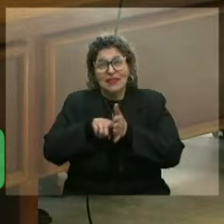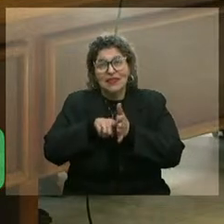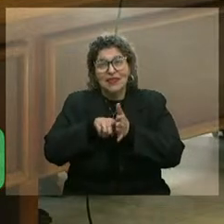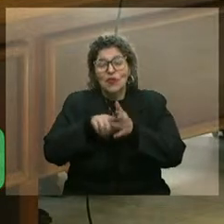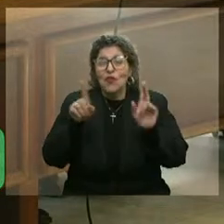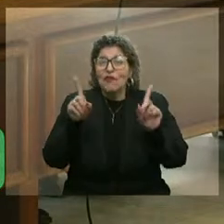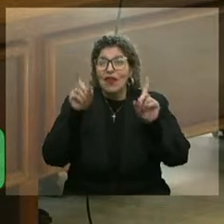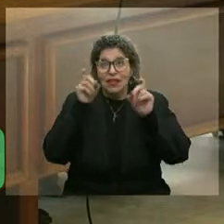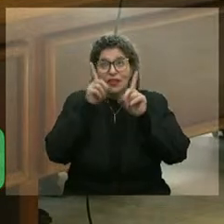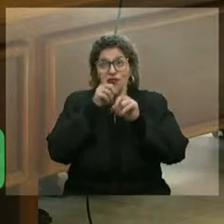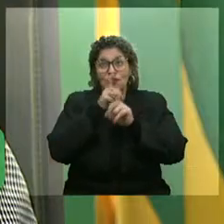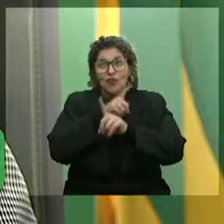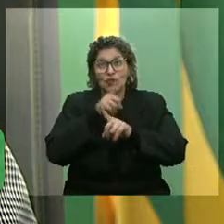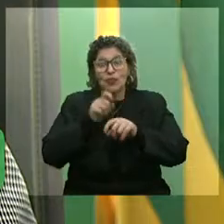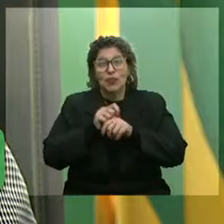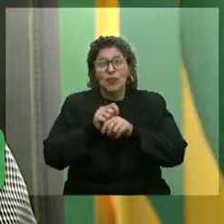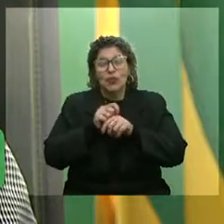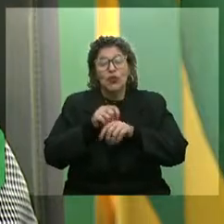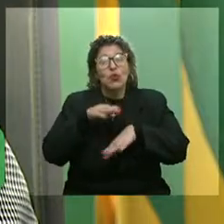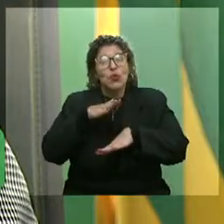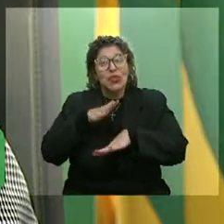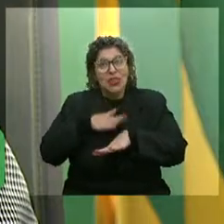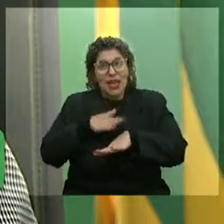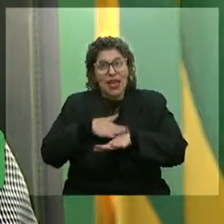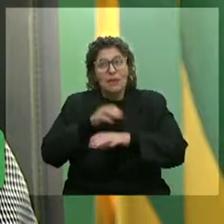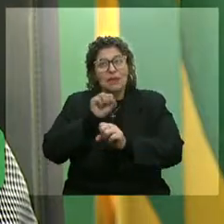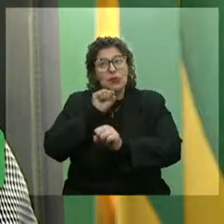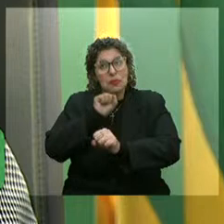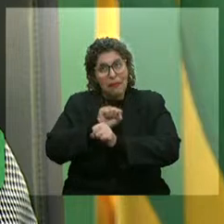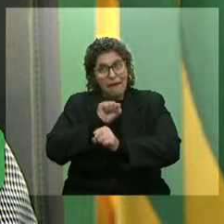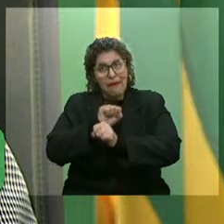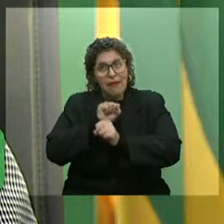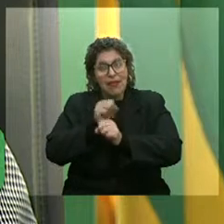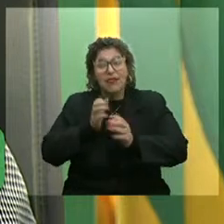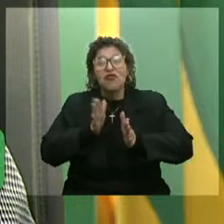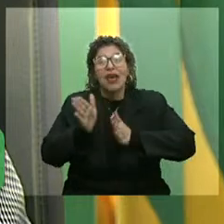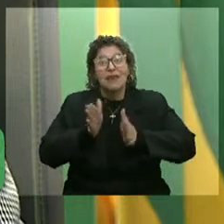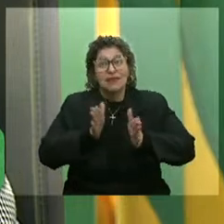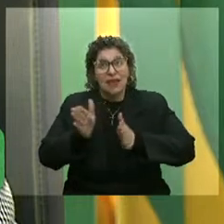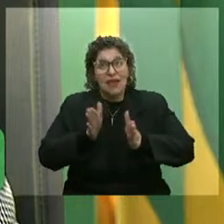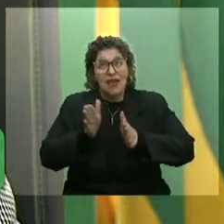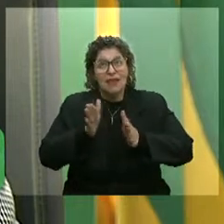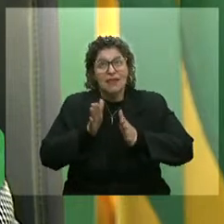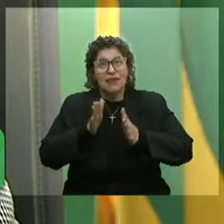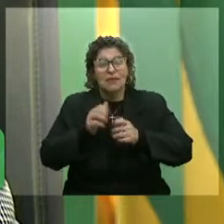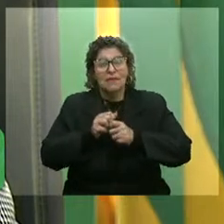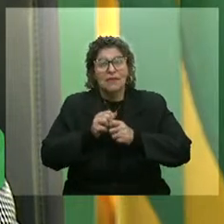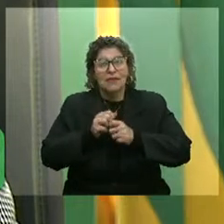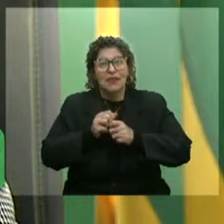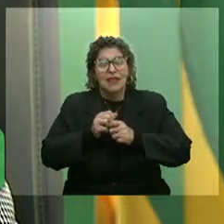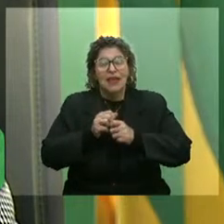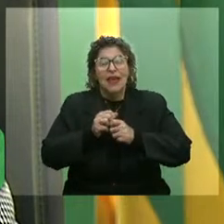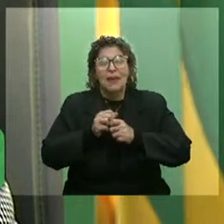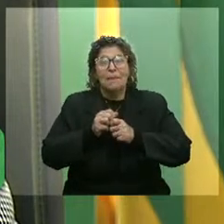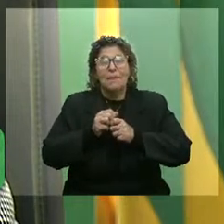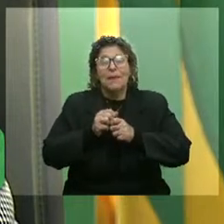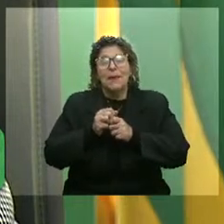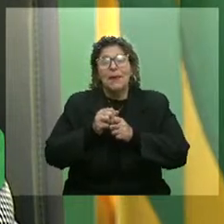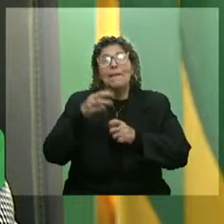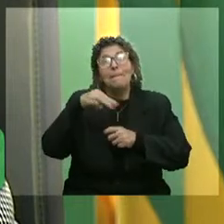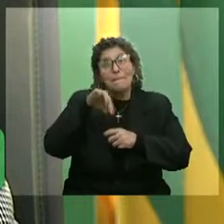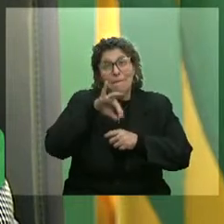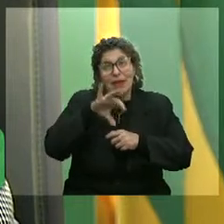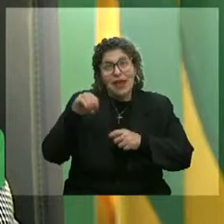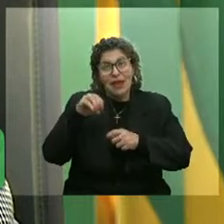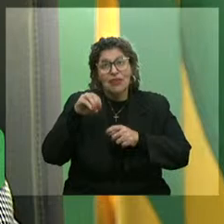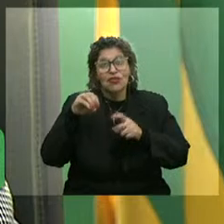das dificuldades do tempo e que é real de acesso, é para a média complexidade. E a Elisa